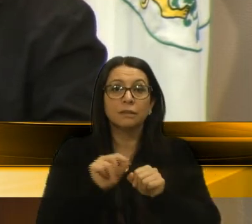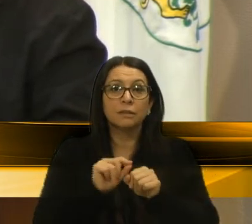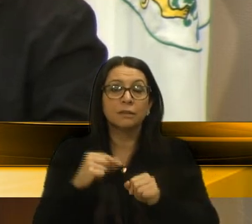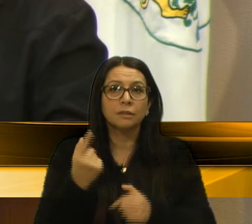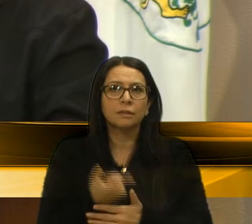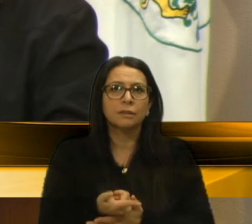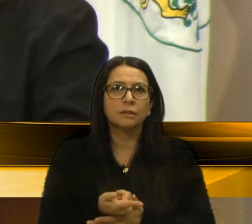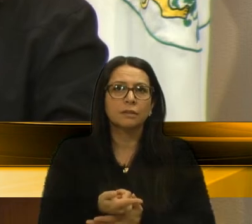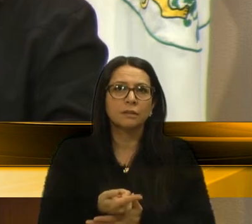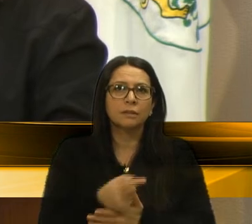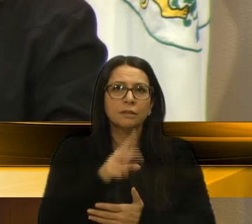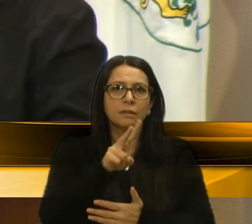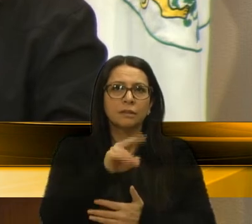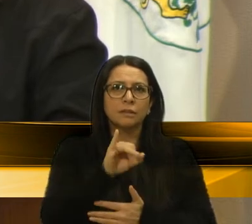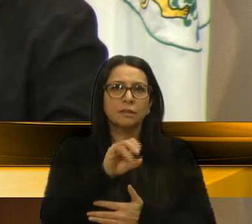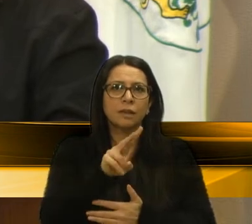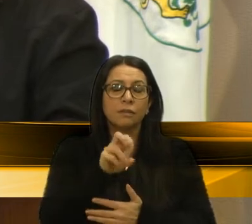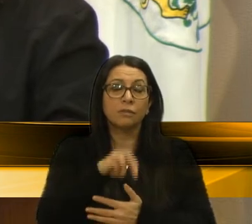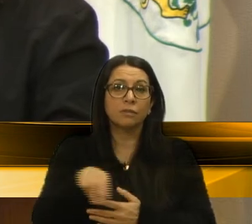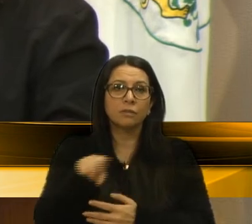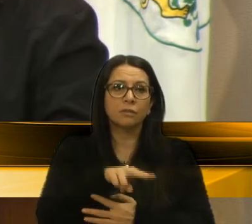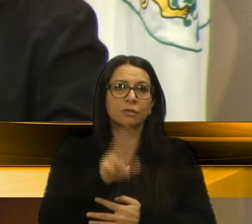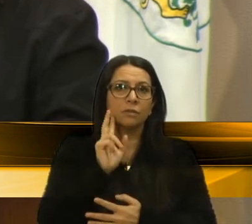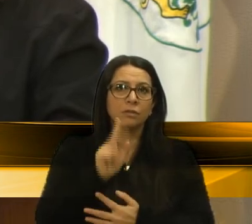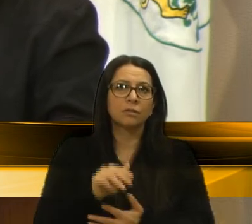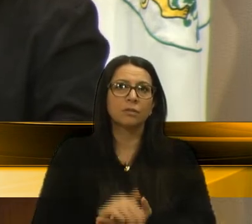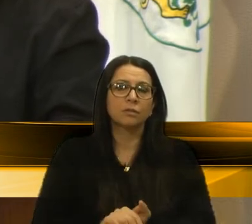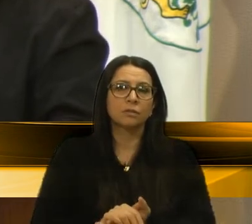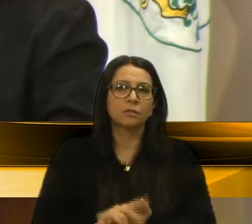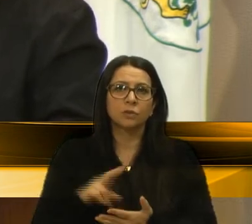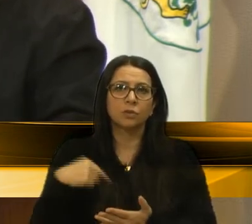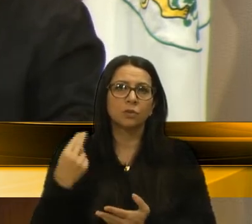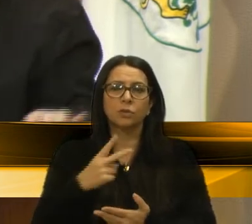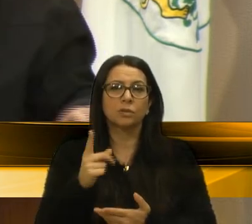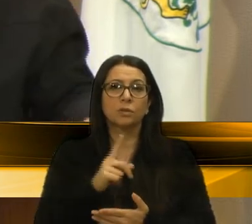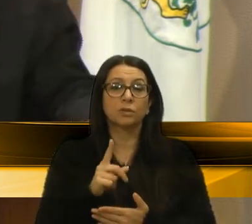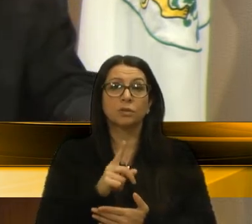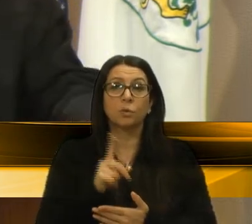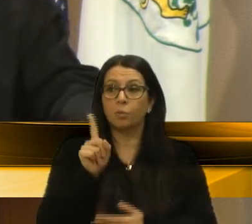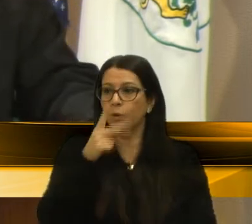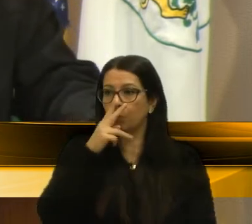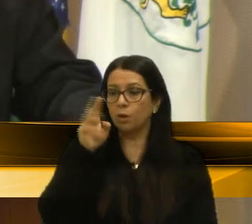doutora Vivian, de que nós não somos a Europa,